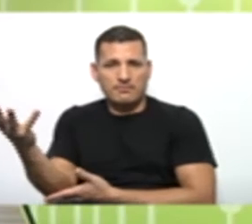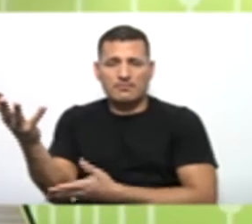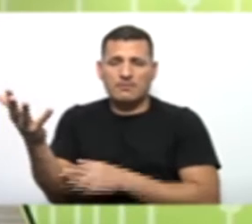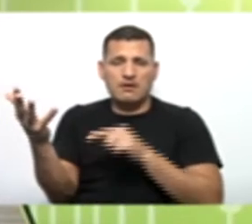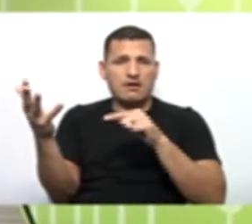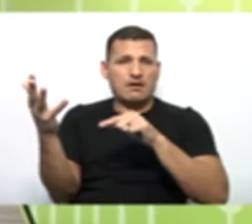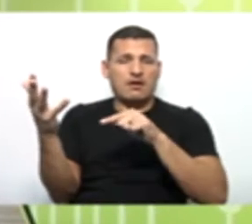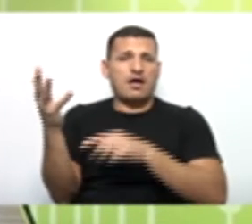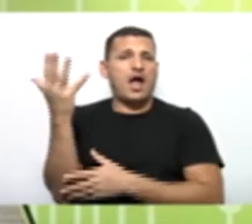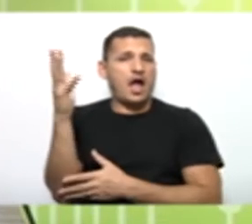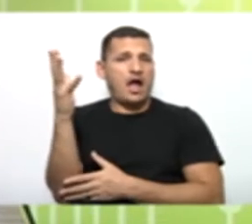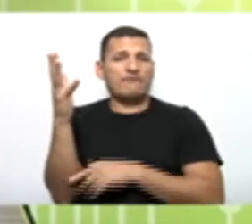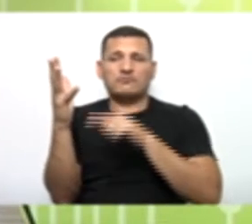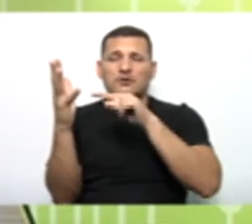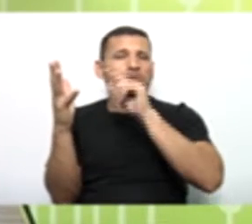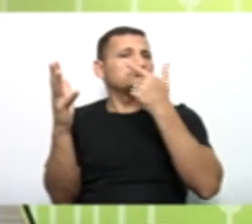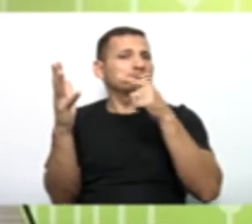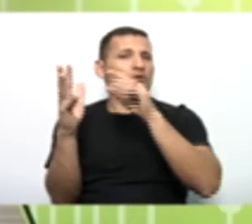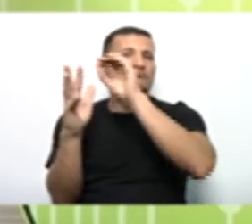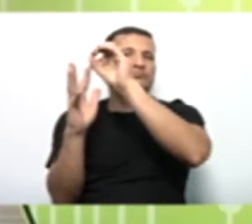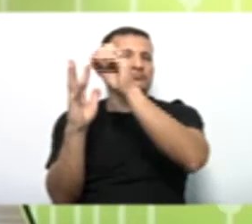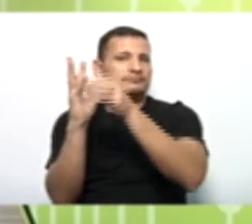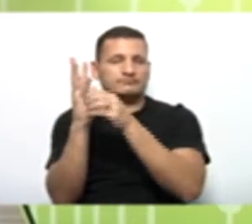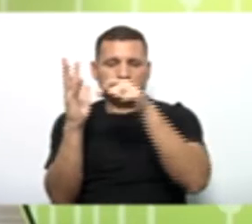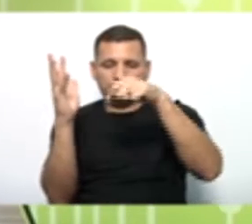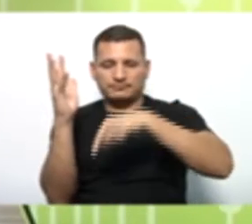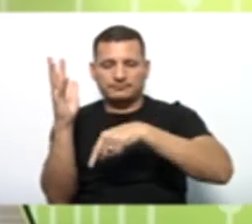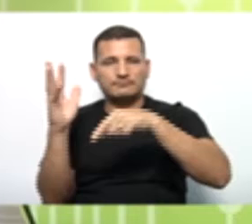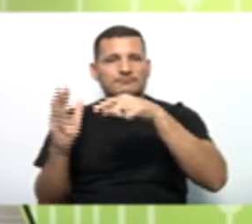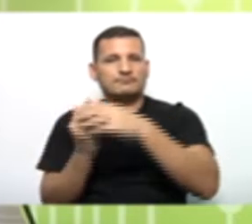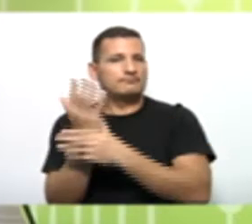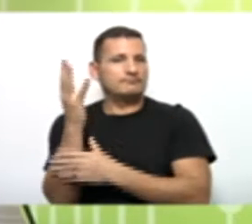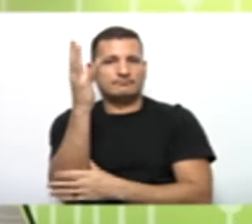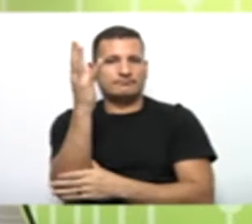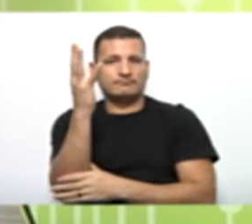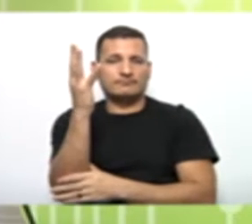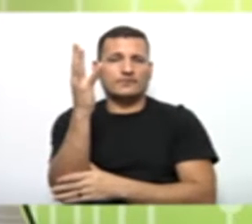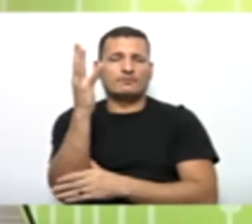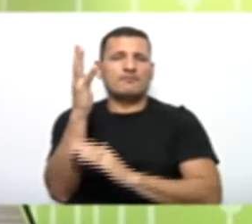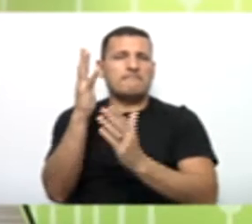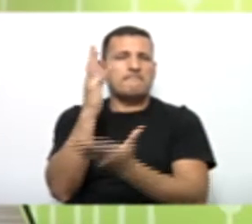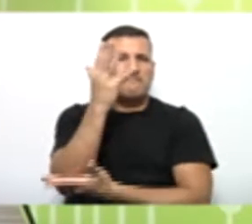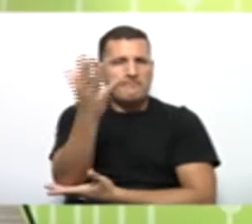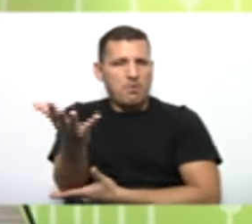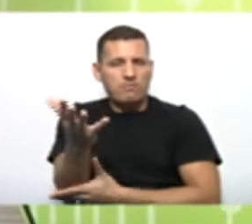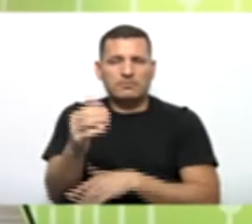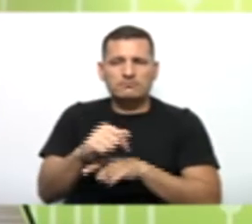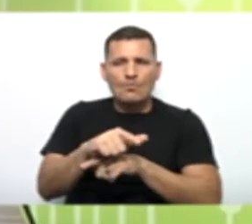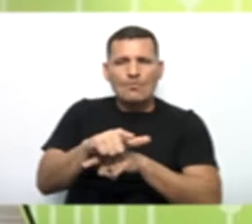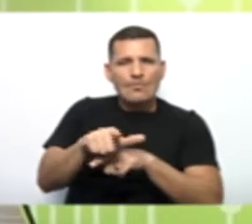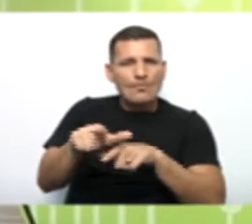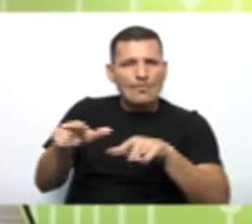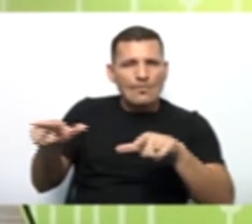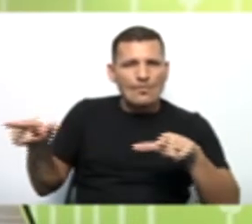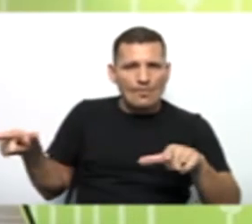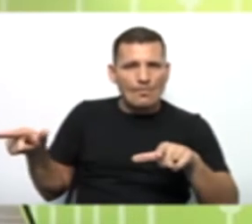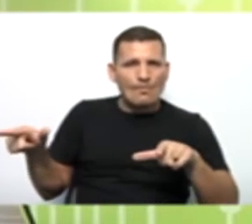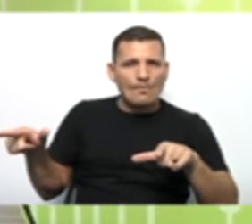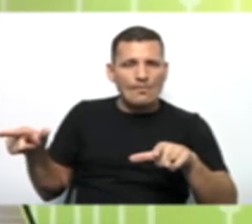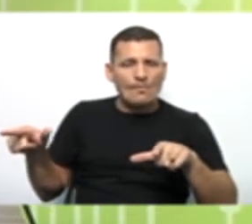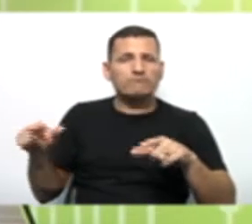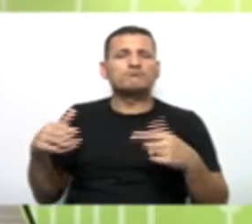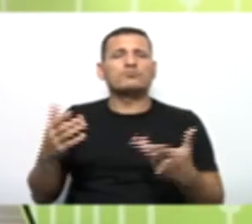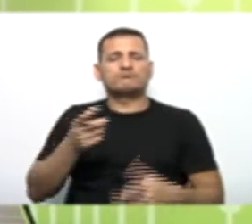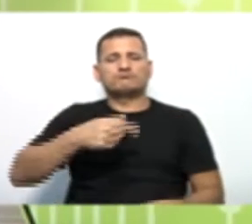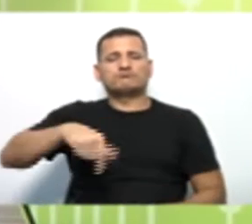Quando essas árvores mais jovens também forem cortadas, a floresta vai estar se extinguindo. Então, agora que a população já